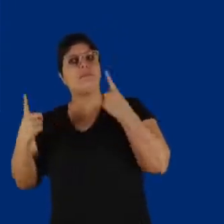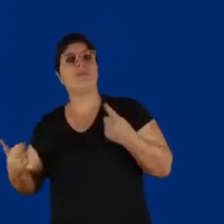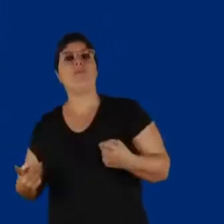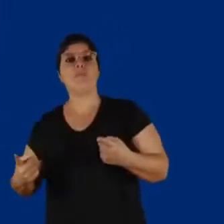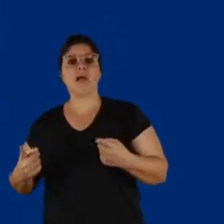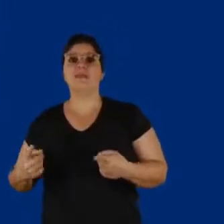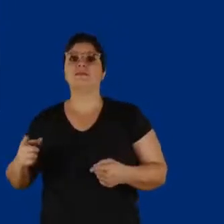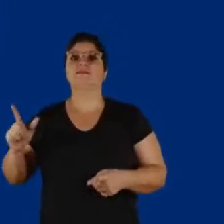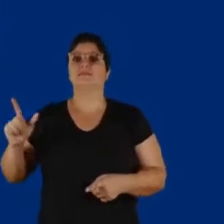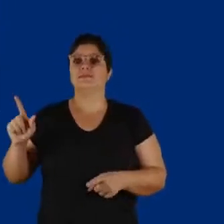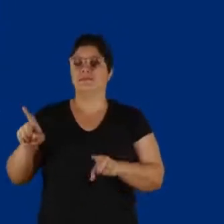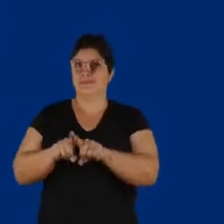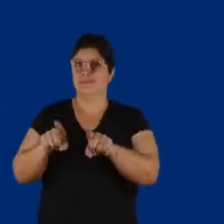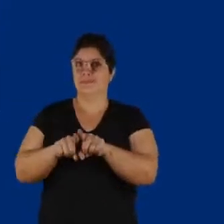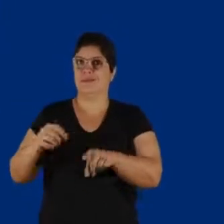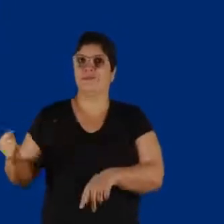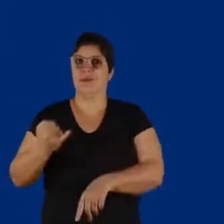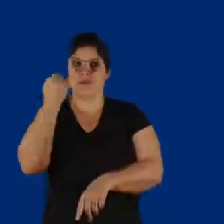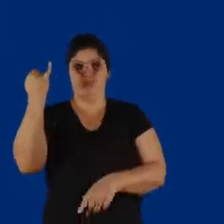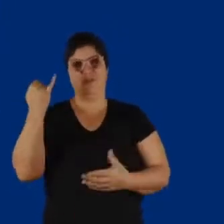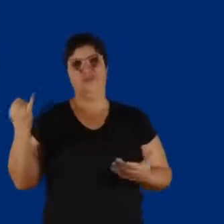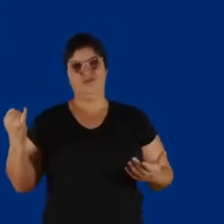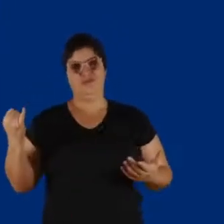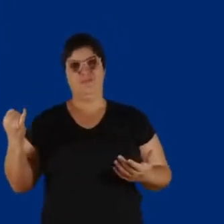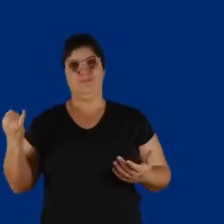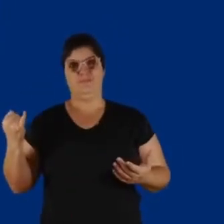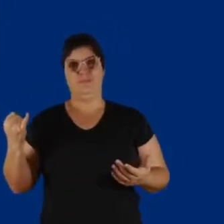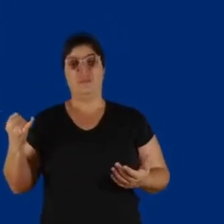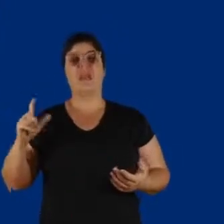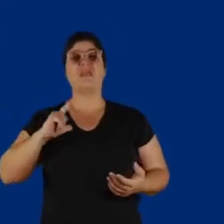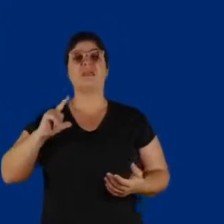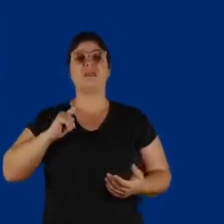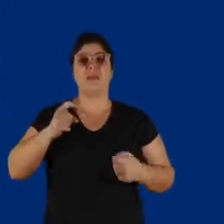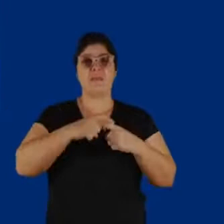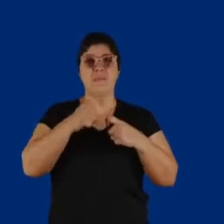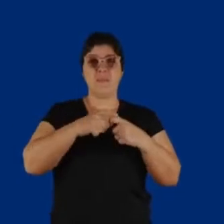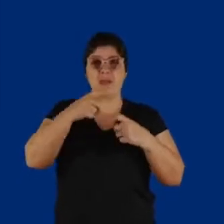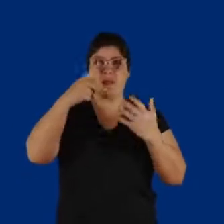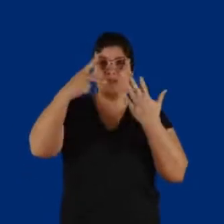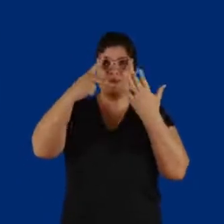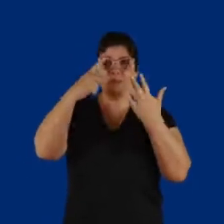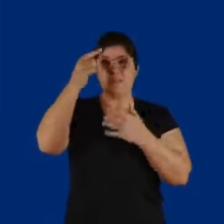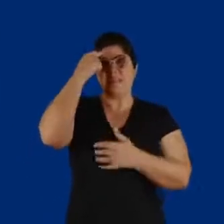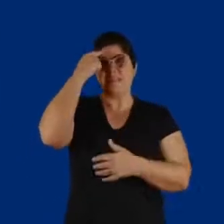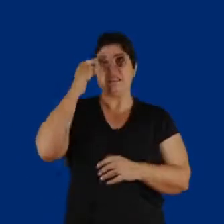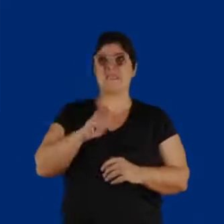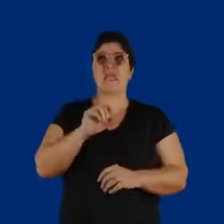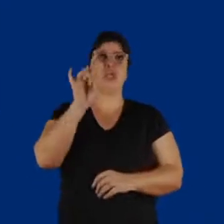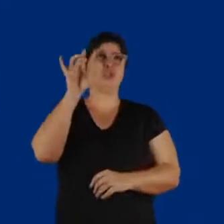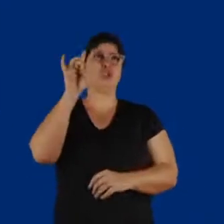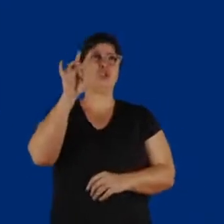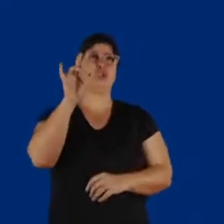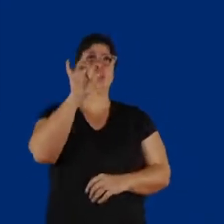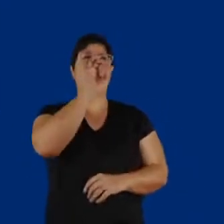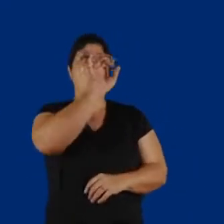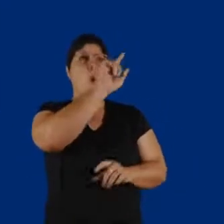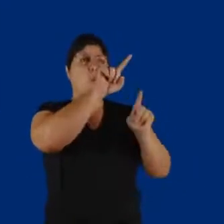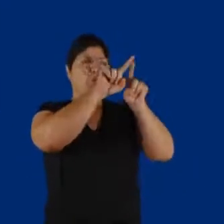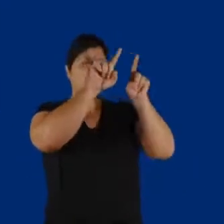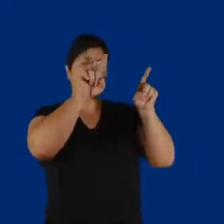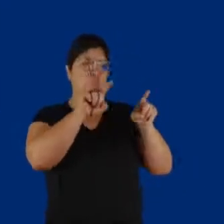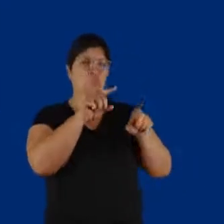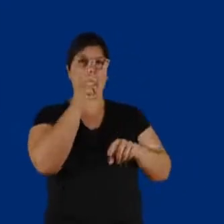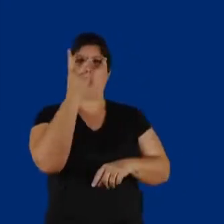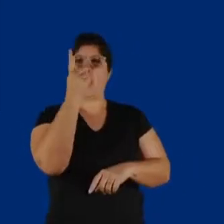pensa que existe uma caixinha, que é a identidade, que é a normativa, isso é uma grande pena, porque não